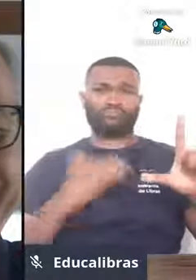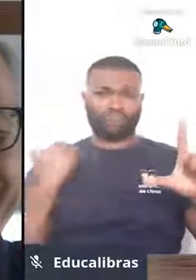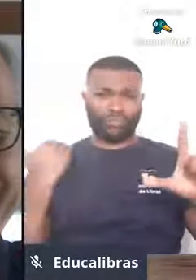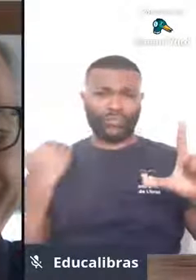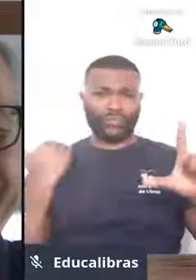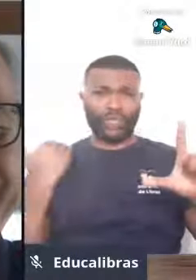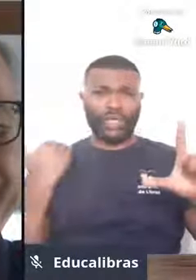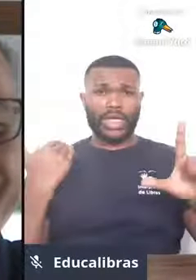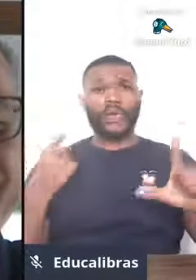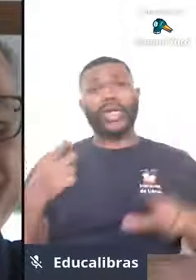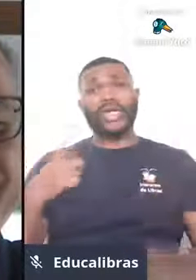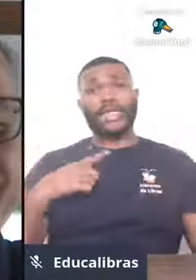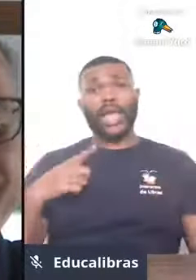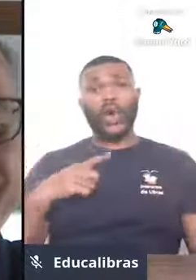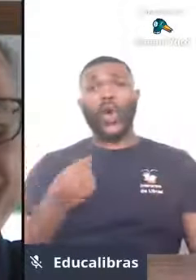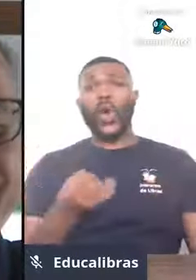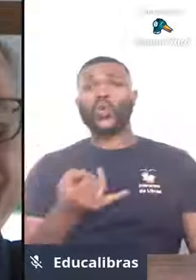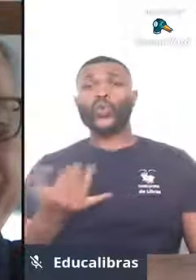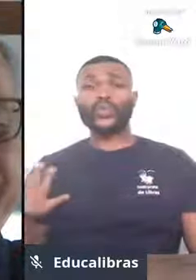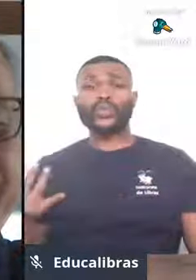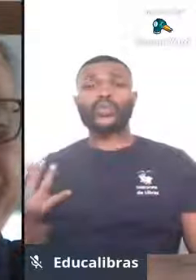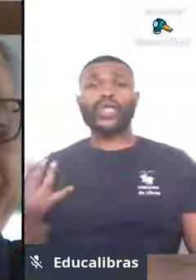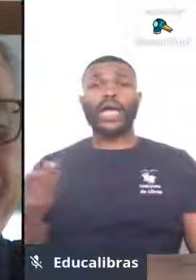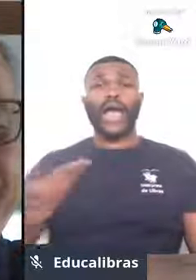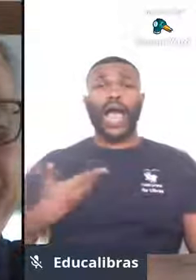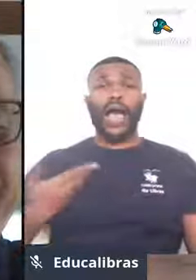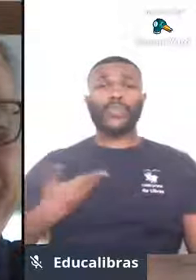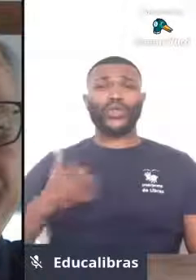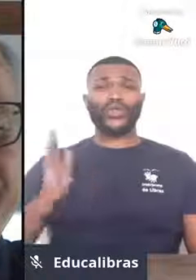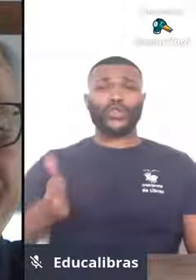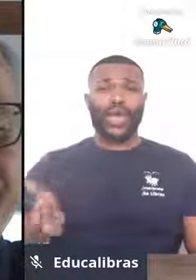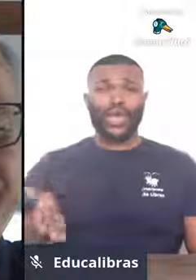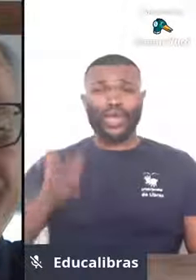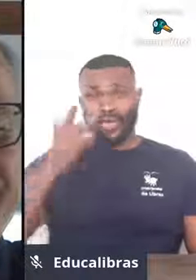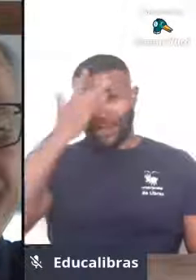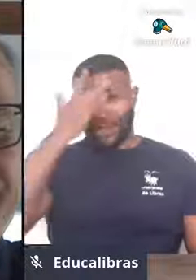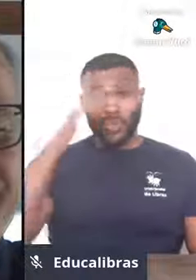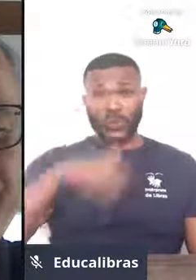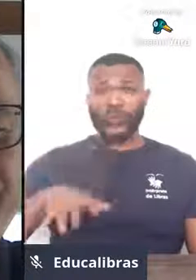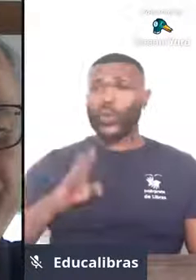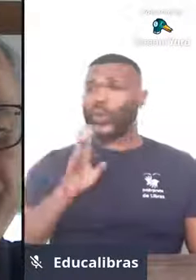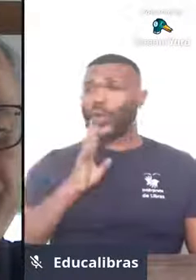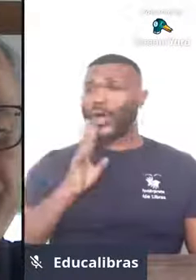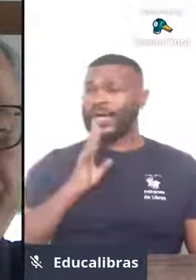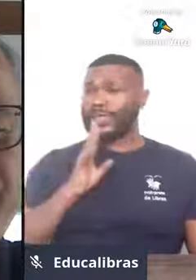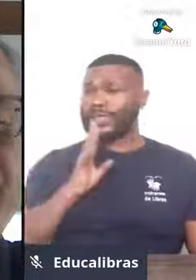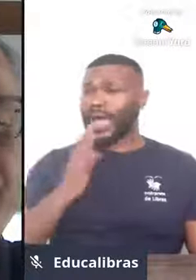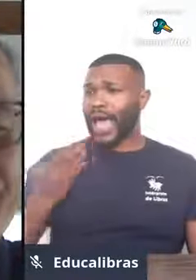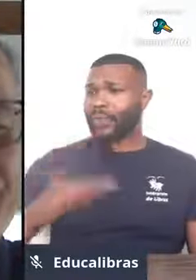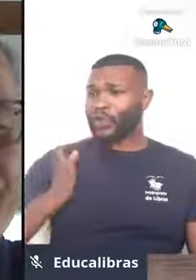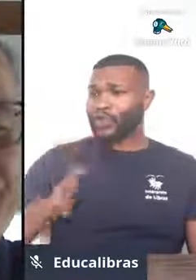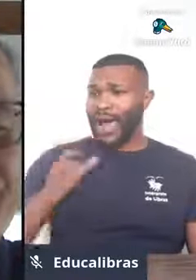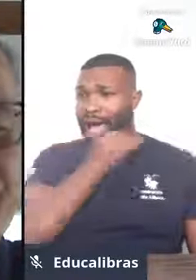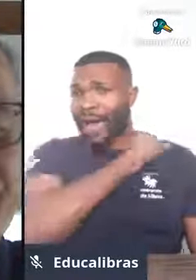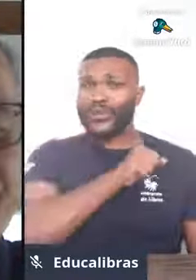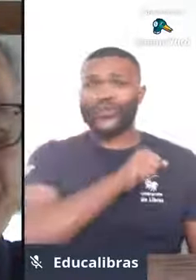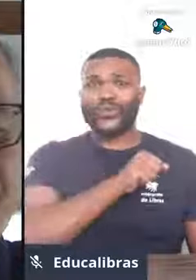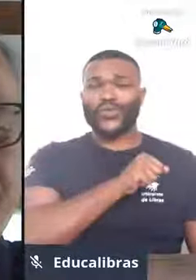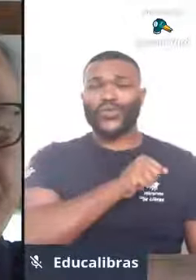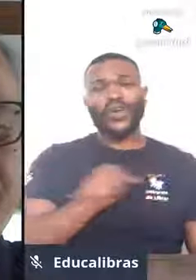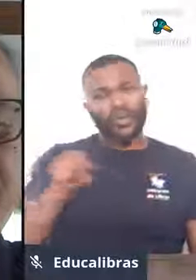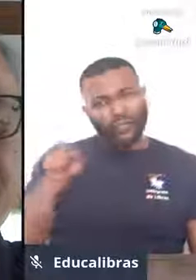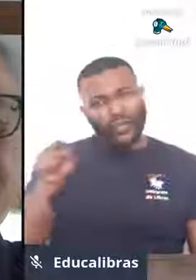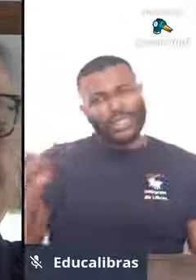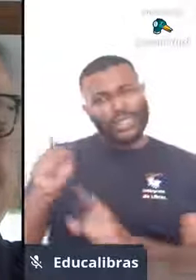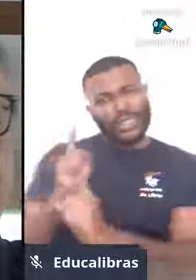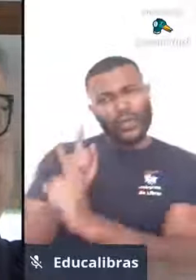tenho alguns amigos súbitos, que eu digo, que são aquelas pessoas que você conhece e viram amigo na hora, né? E você foi uma delas,